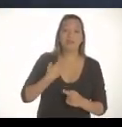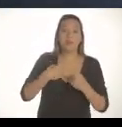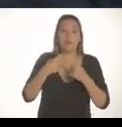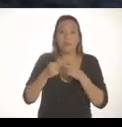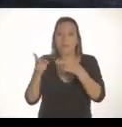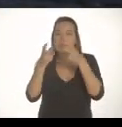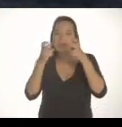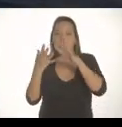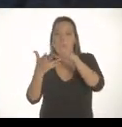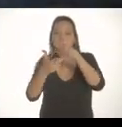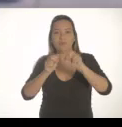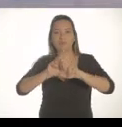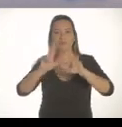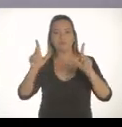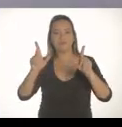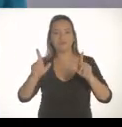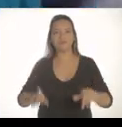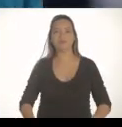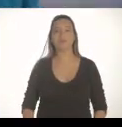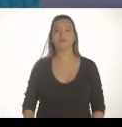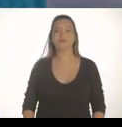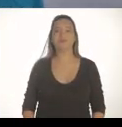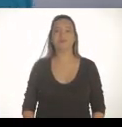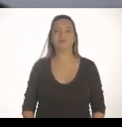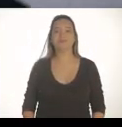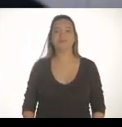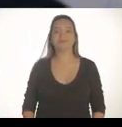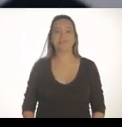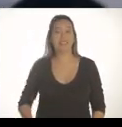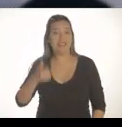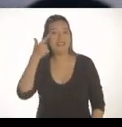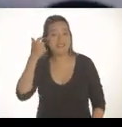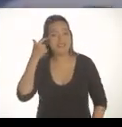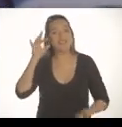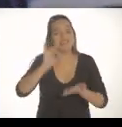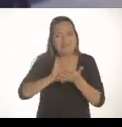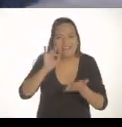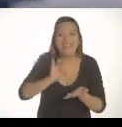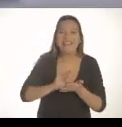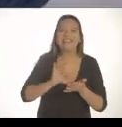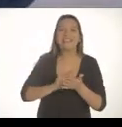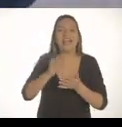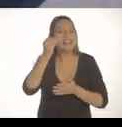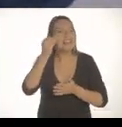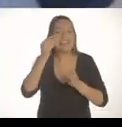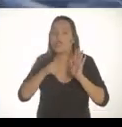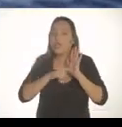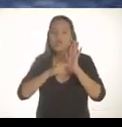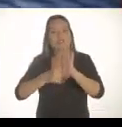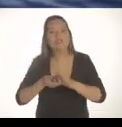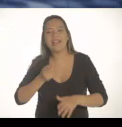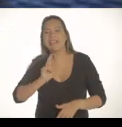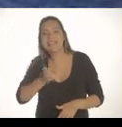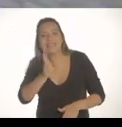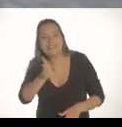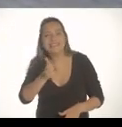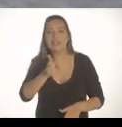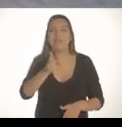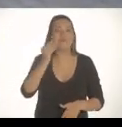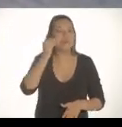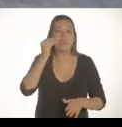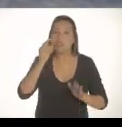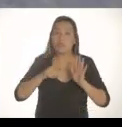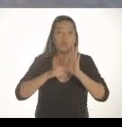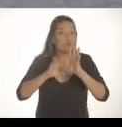de privilégios, de luxo. Então, até as limitações que tive, que me ajudaram a perceber o mundo de uma determinada maneira.